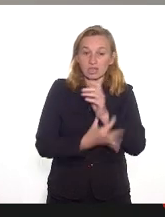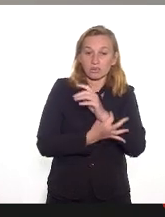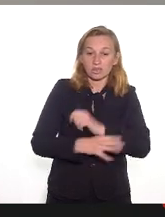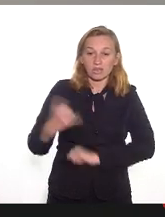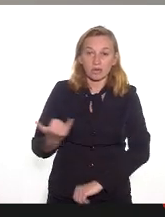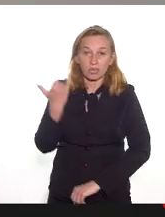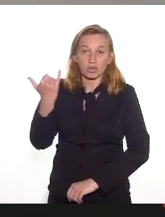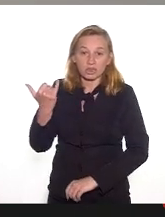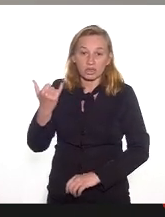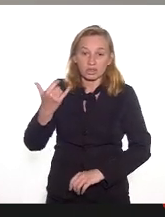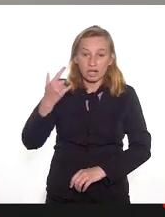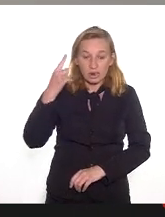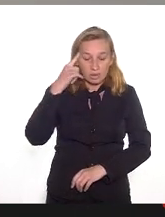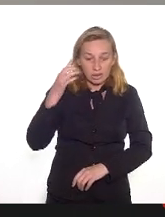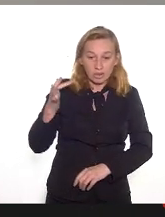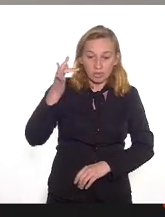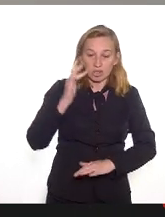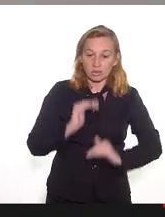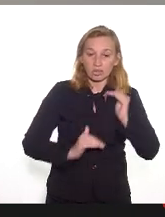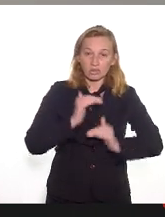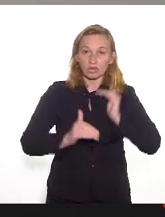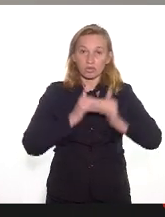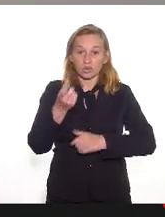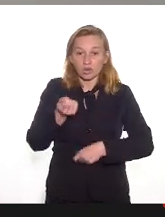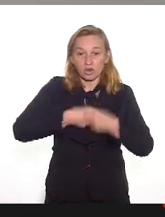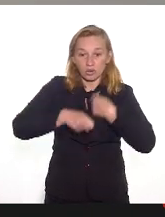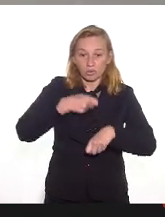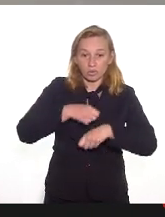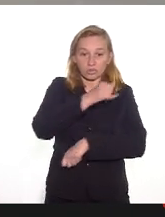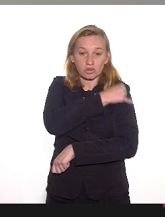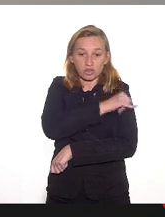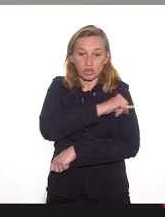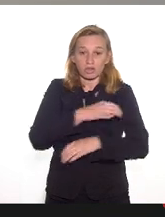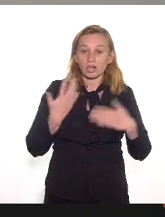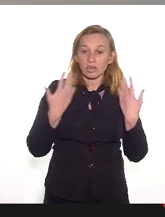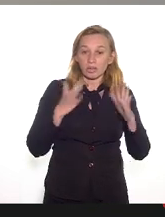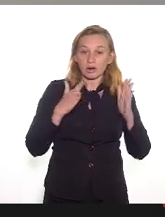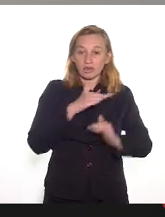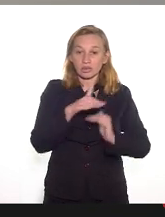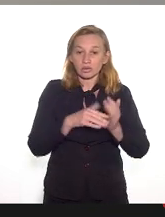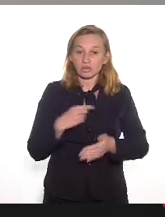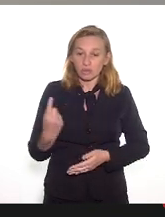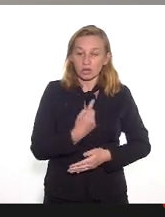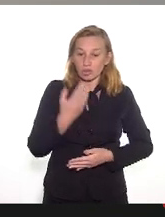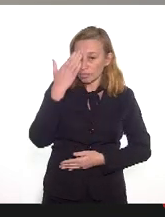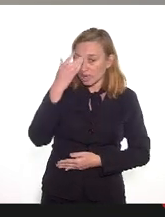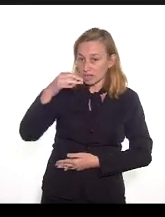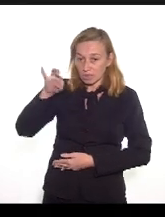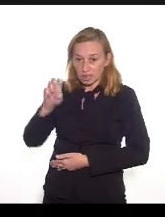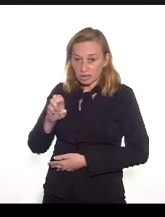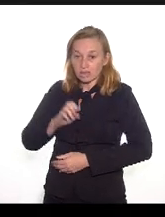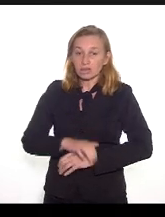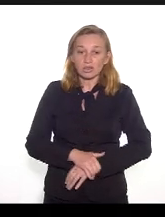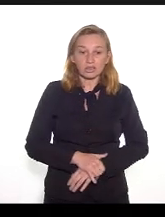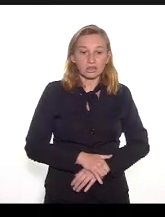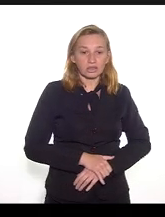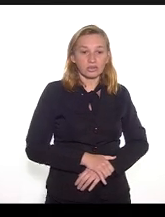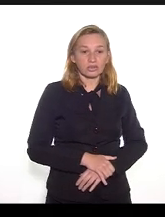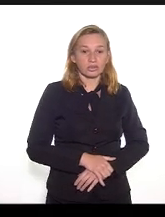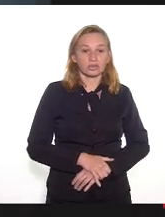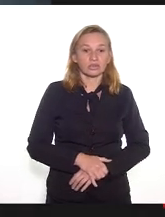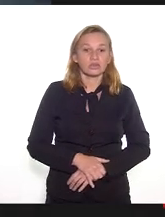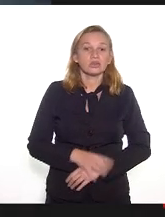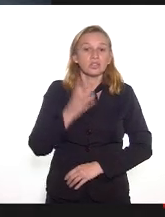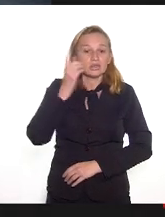importantes perspectivas para o desenvolvimento econômico do Rio de Janeiro. Parabéns a todos nós. Obrigado, Almirante Edésio. Obrigado,